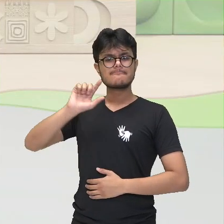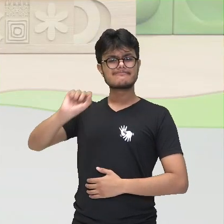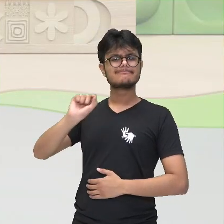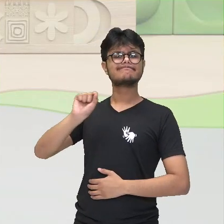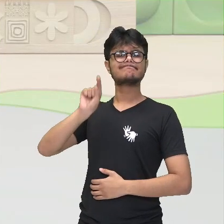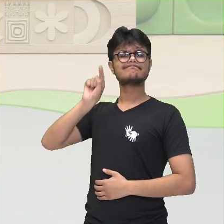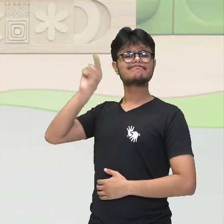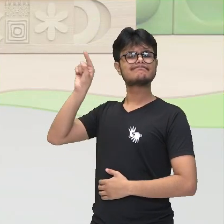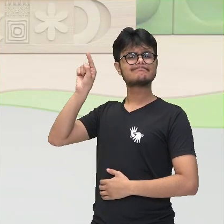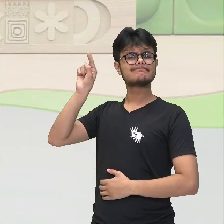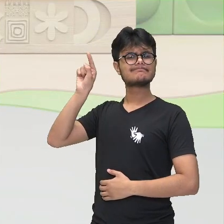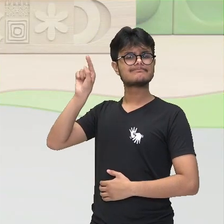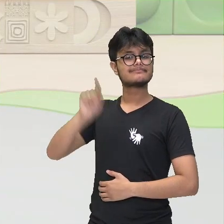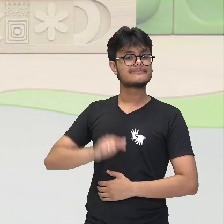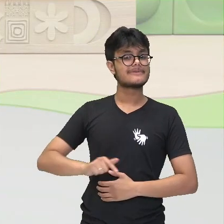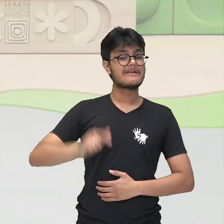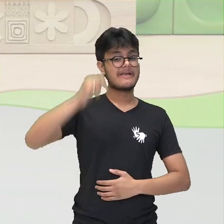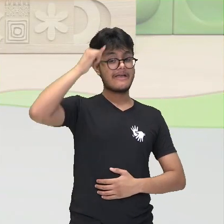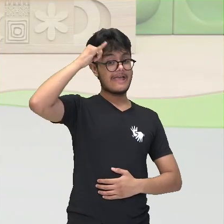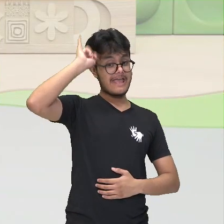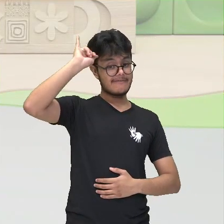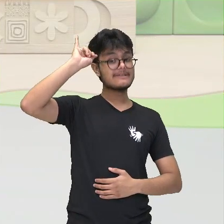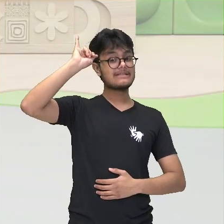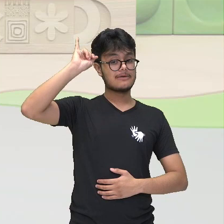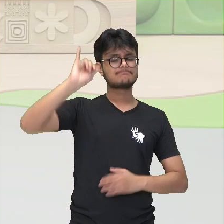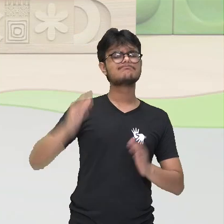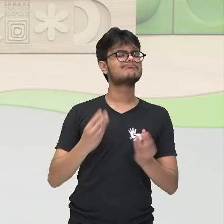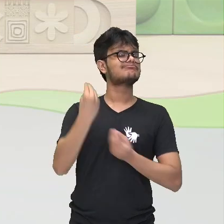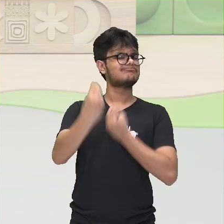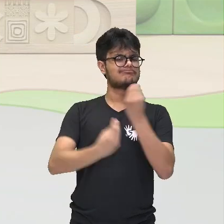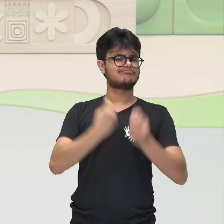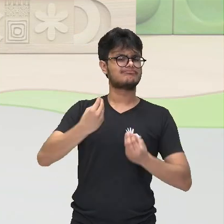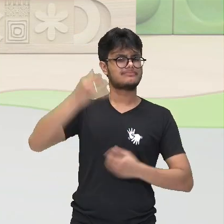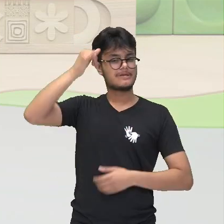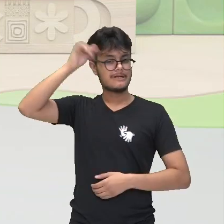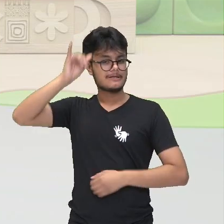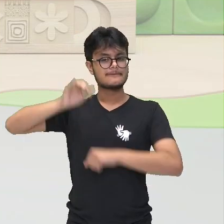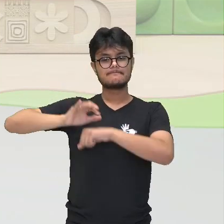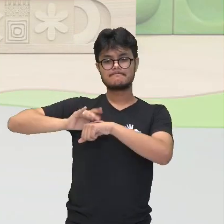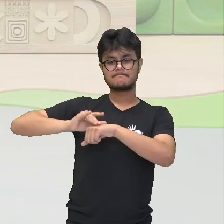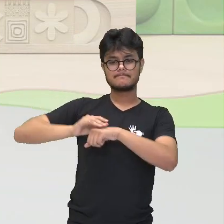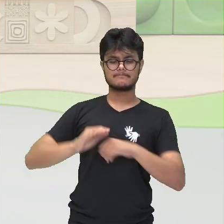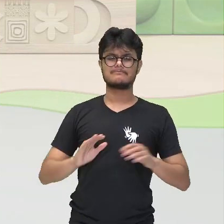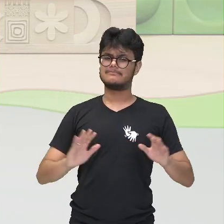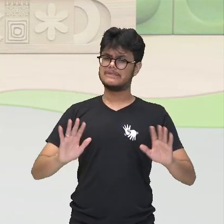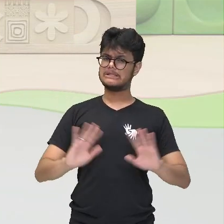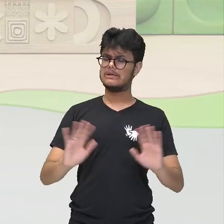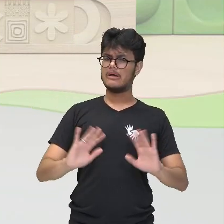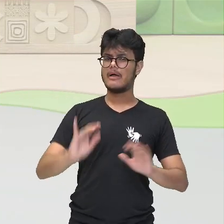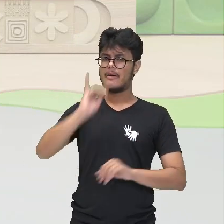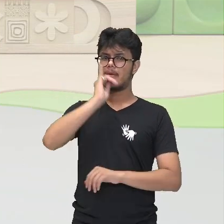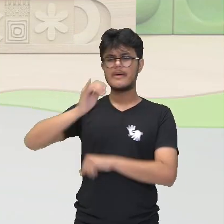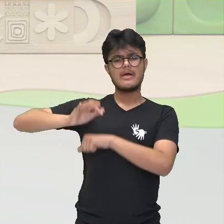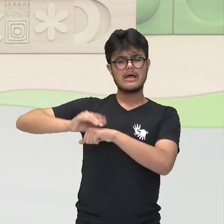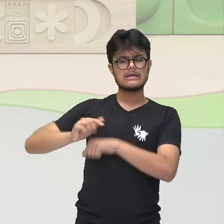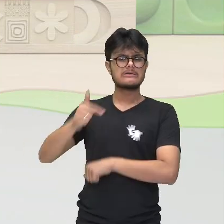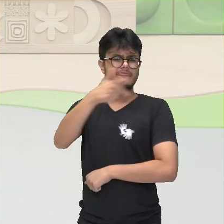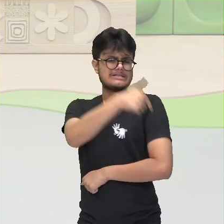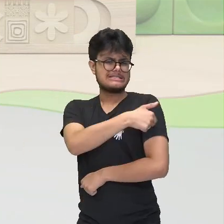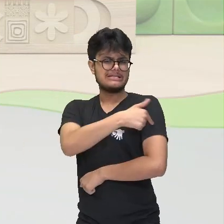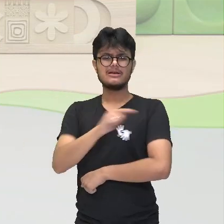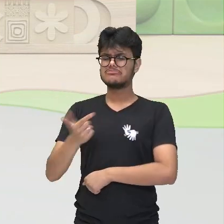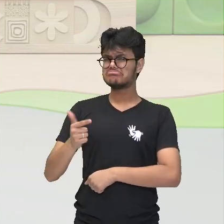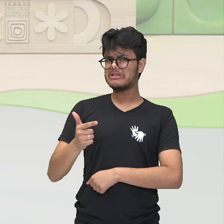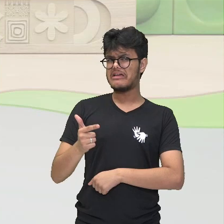importância de prevenir, de evitar essas doenças. Não são todas as doenças que existem